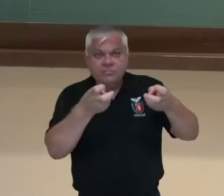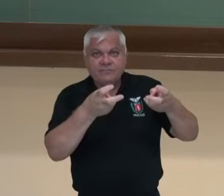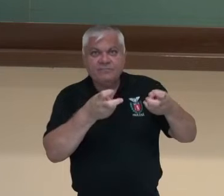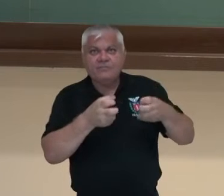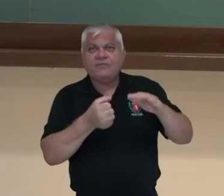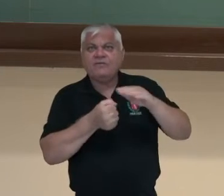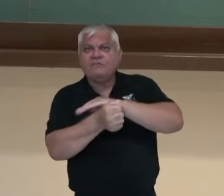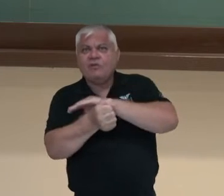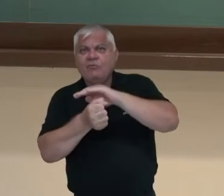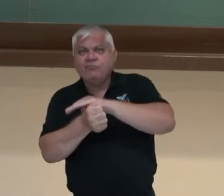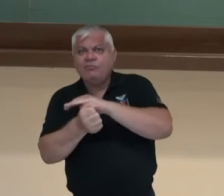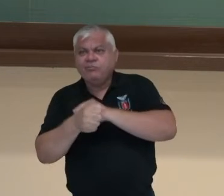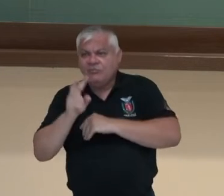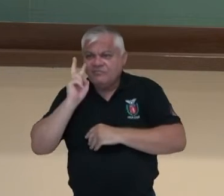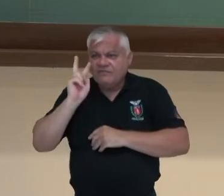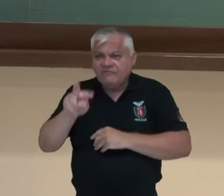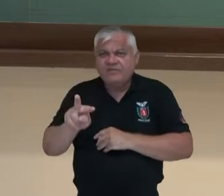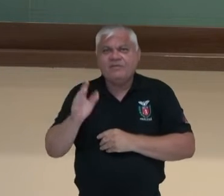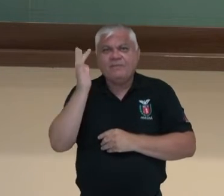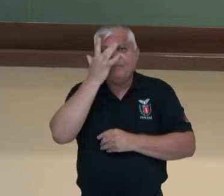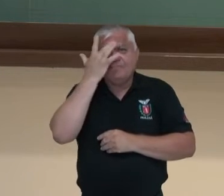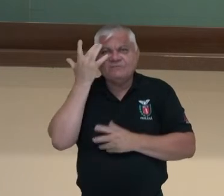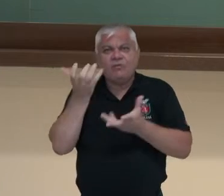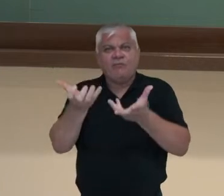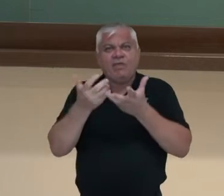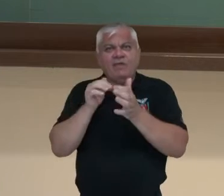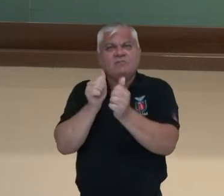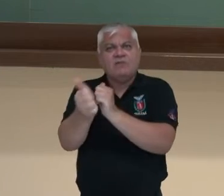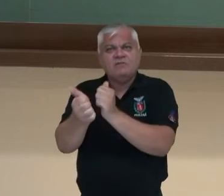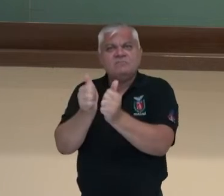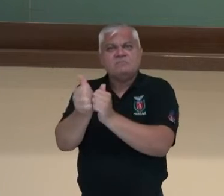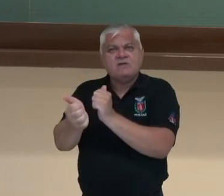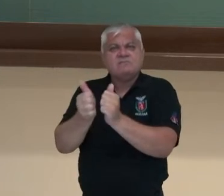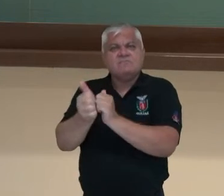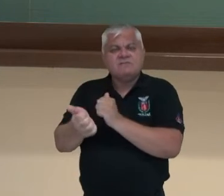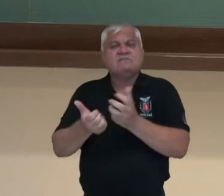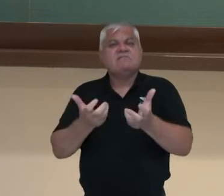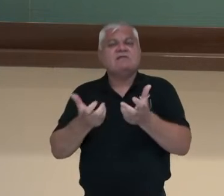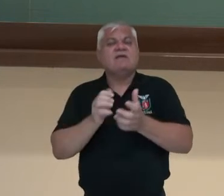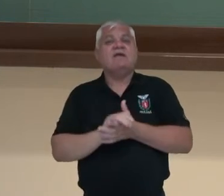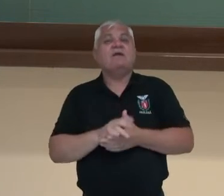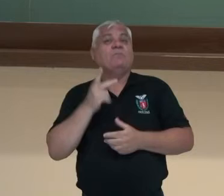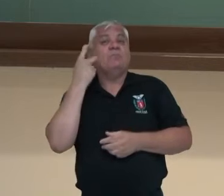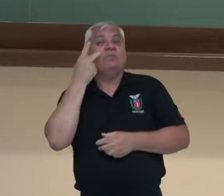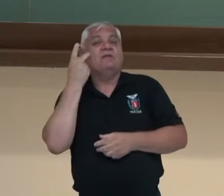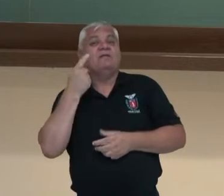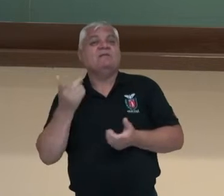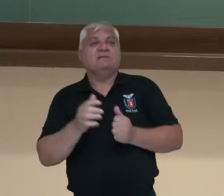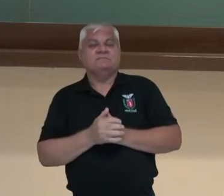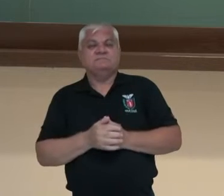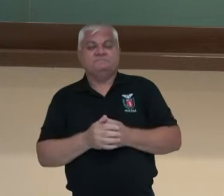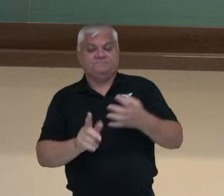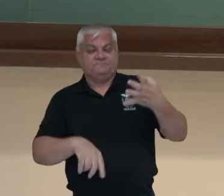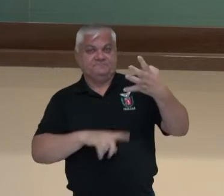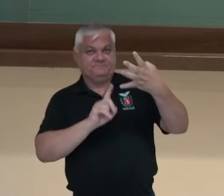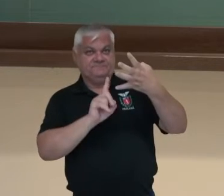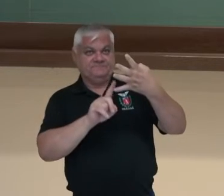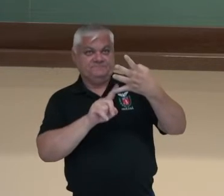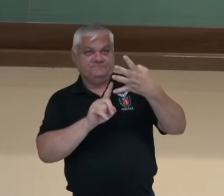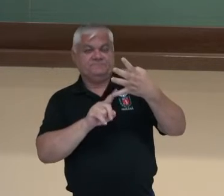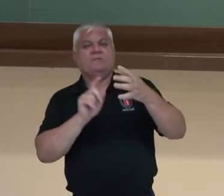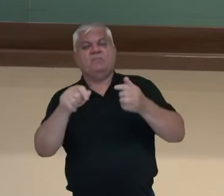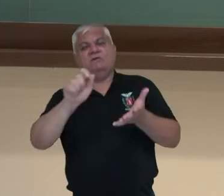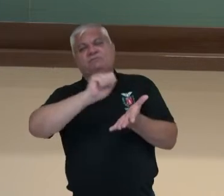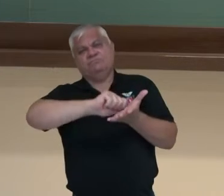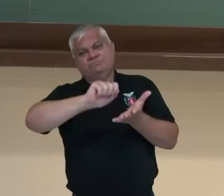Qual é o momento que você consegue observar o consumo ali do esporte, com a política, né? E a atividade pode ser realizada no